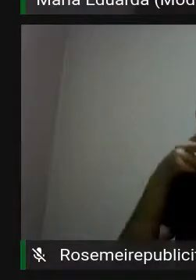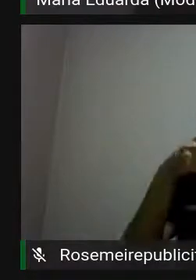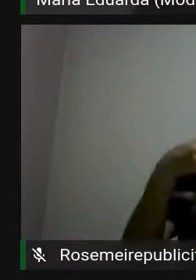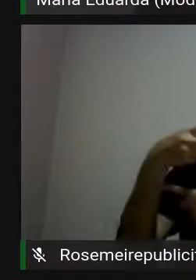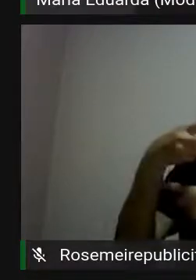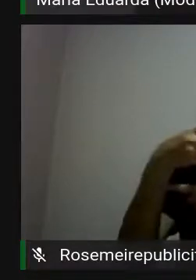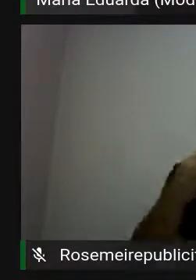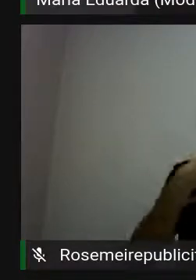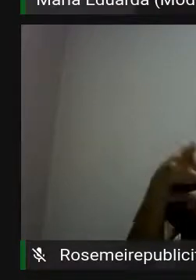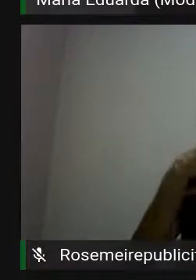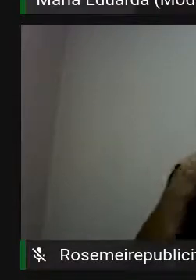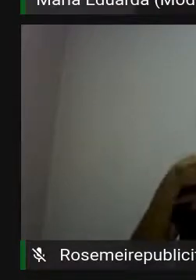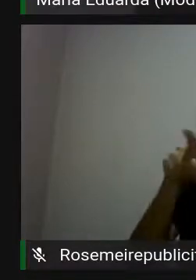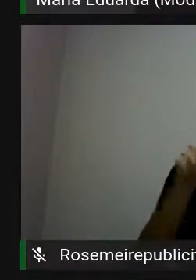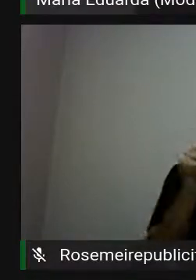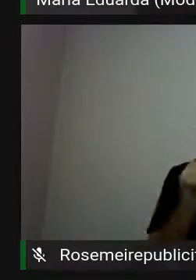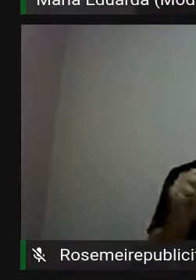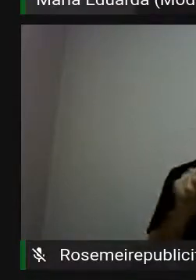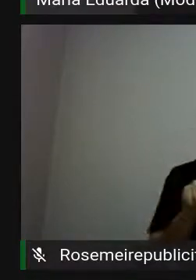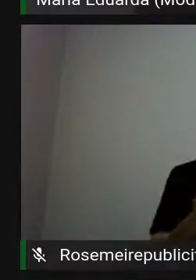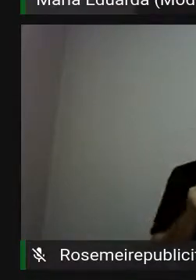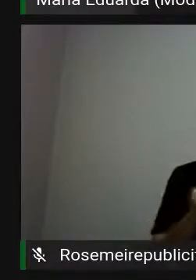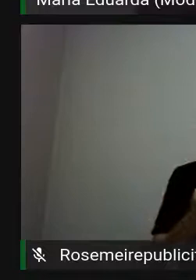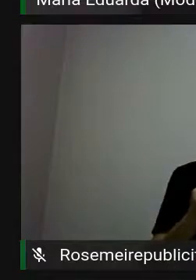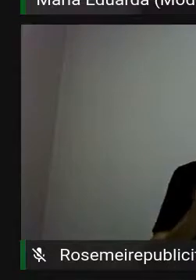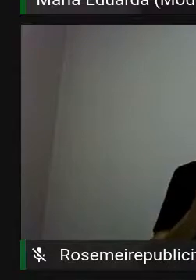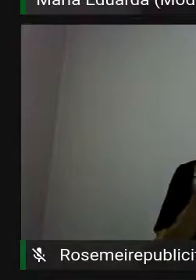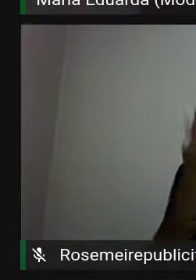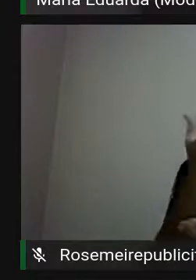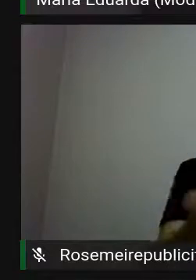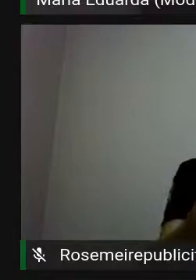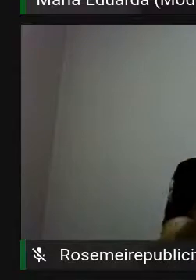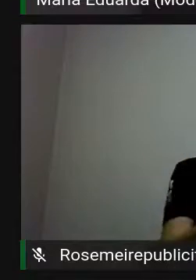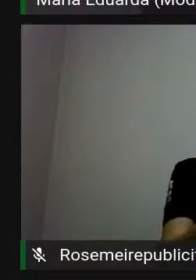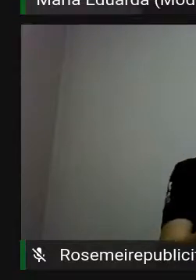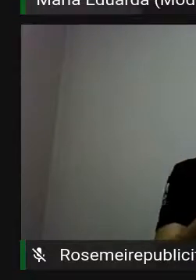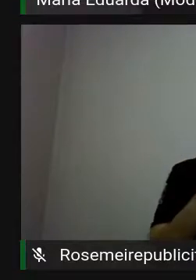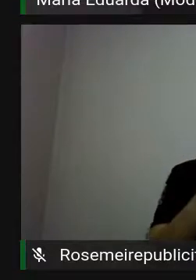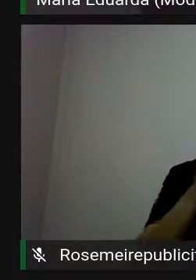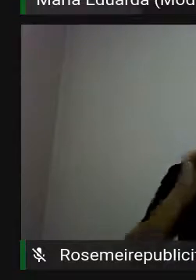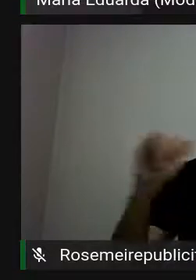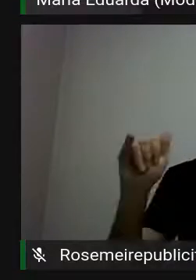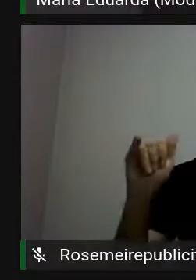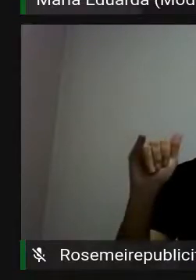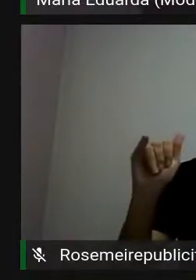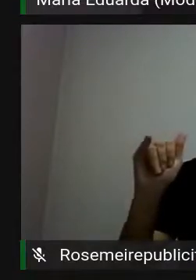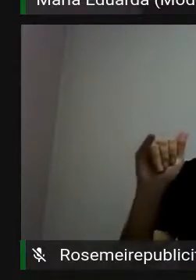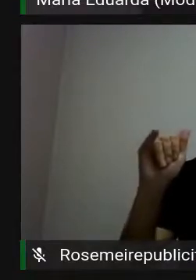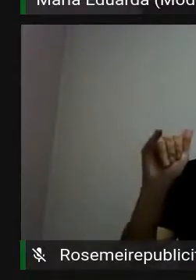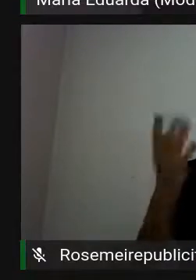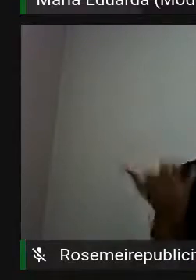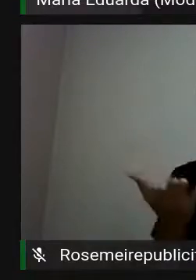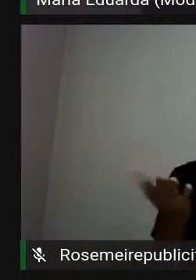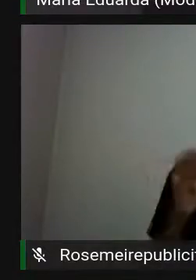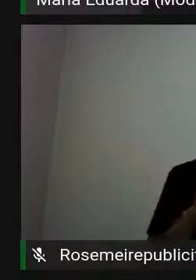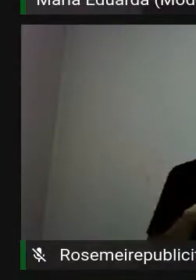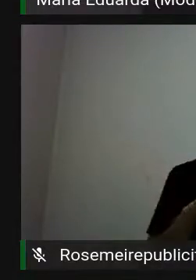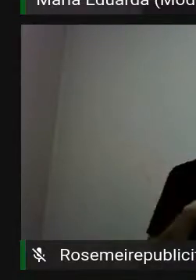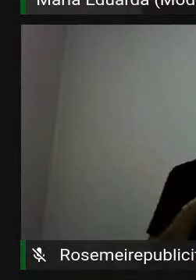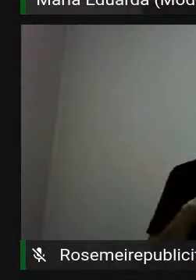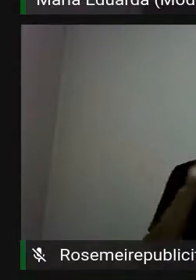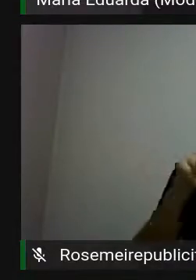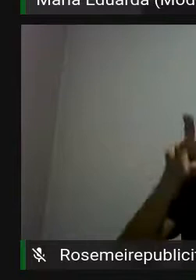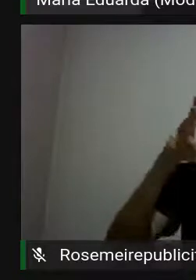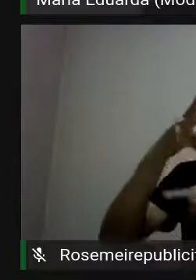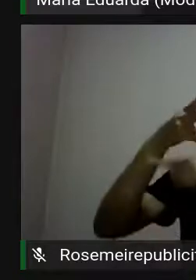pode reproduzir as mesmas informações dos mapas, dos vídeos, tendo acesso a esse link